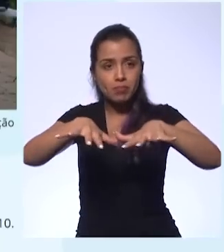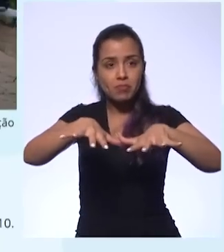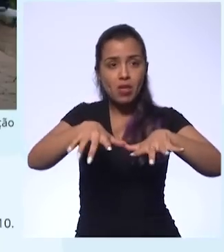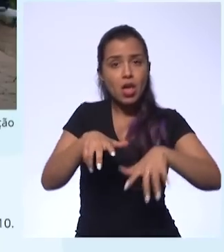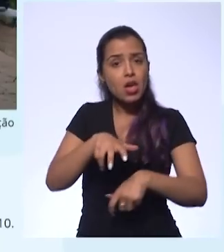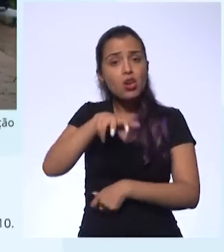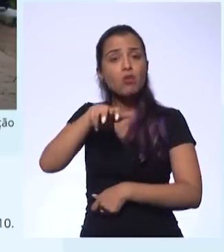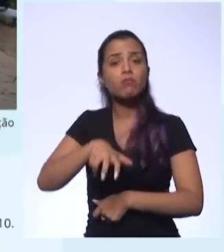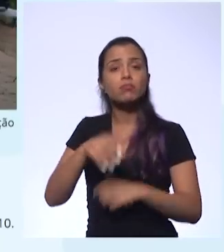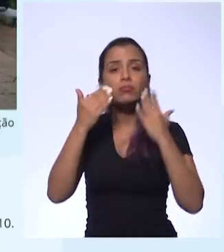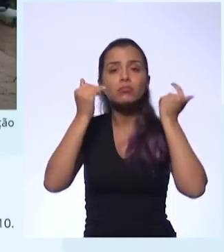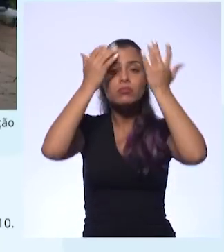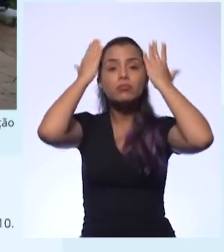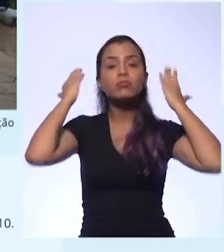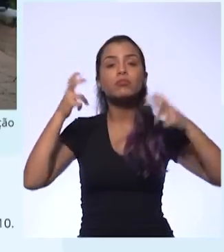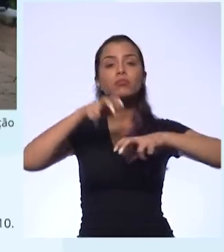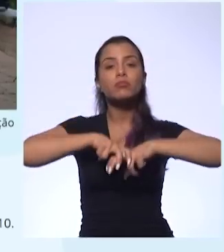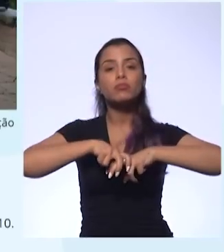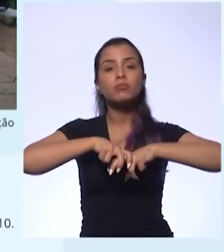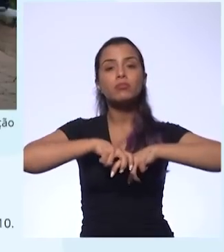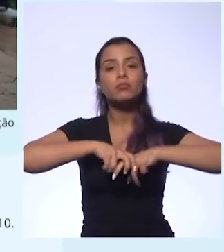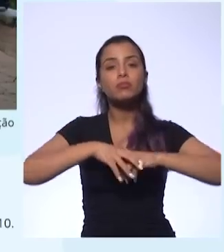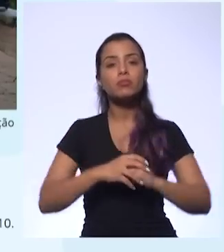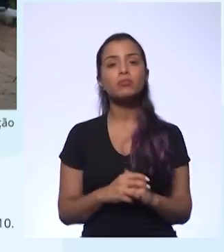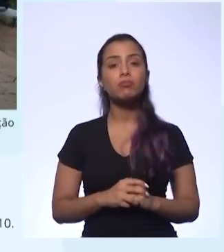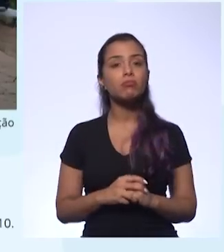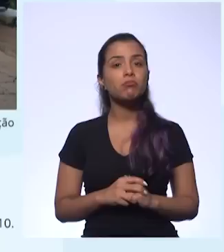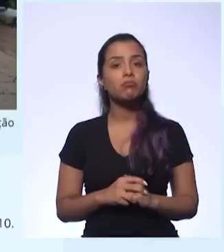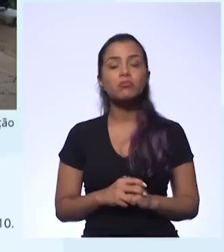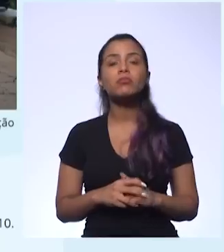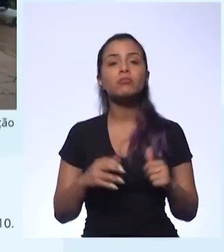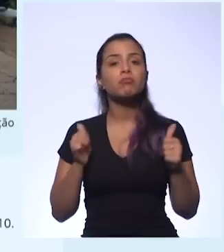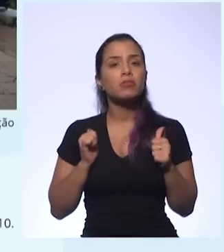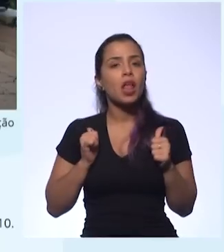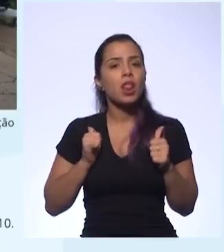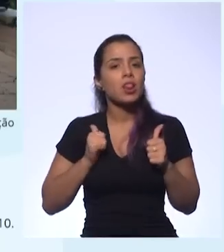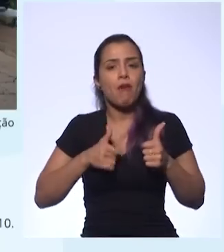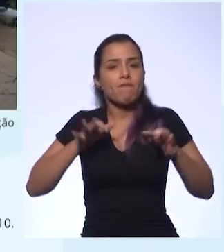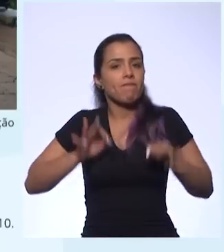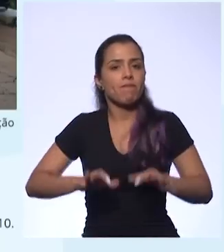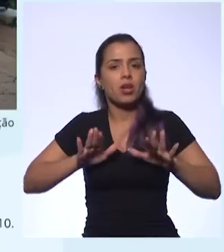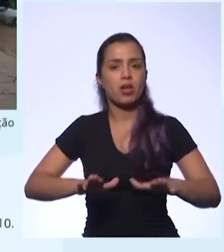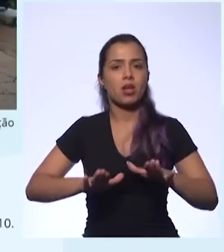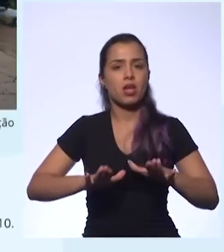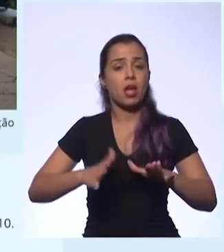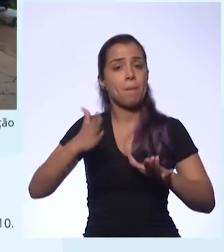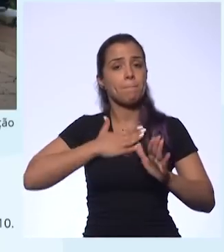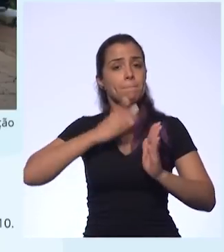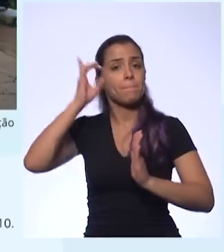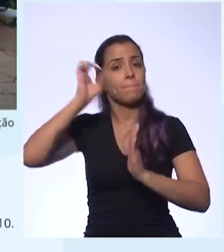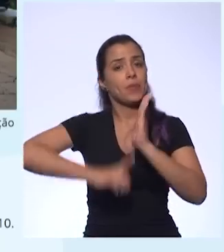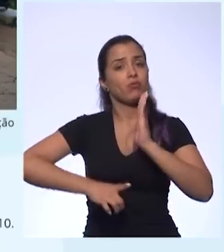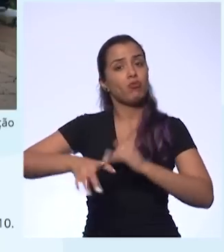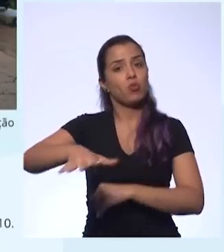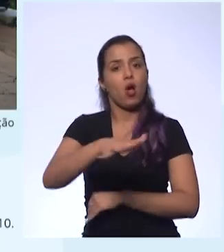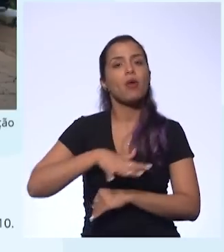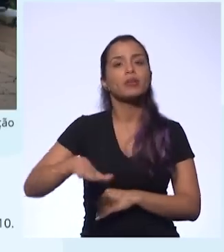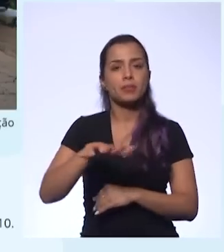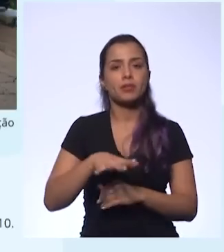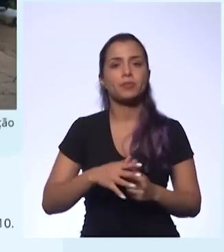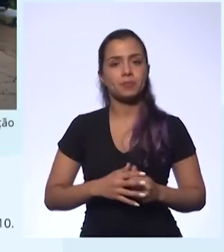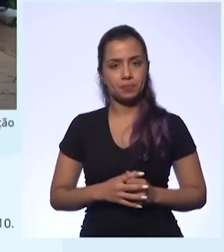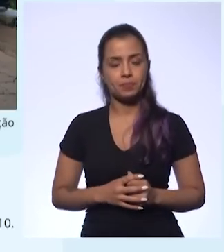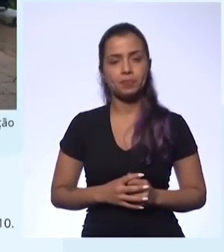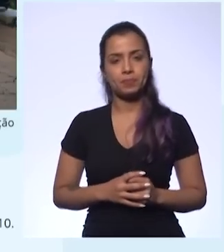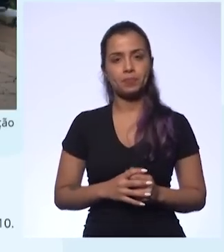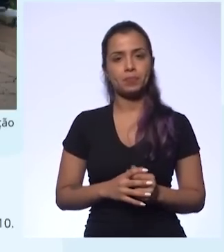não vou sair daqui. Ele está O tentando direito à cidade. isso, ele está tentando manifestar. Esse é o meu direito ao espaço. Bom, gente,